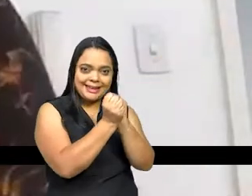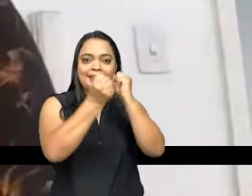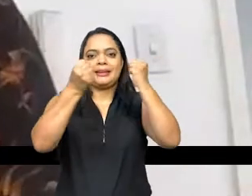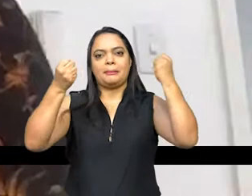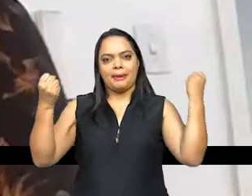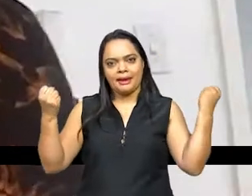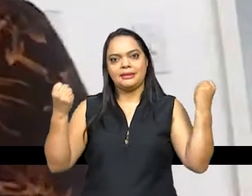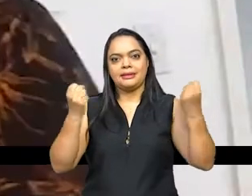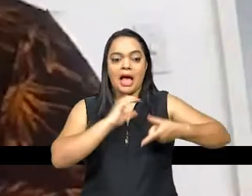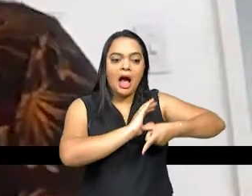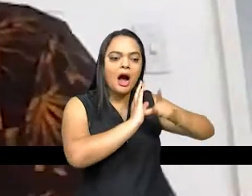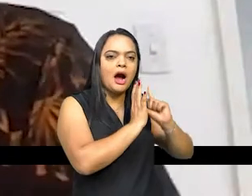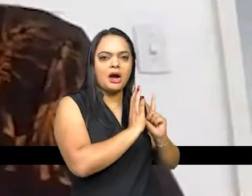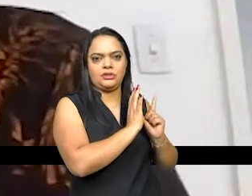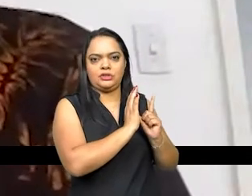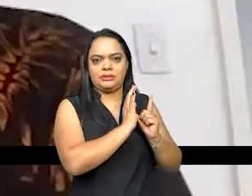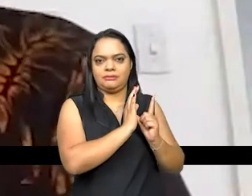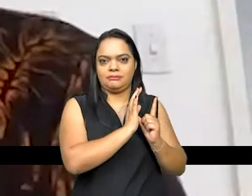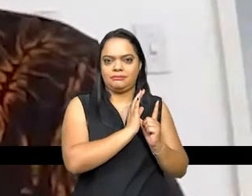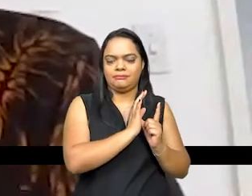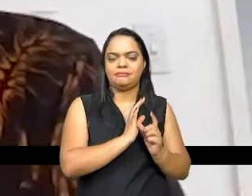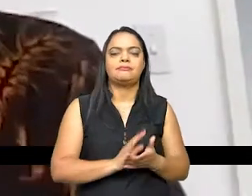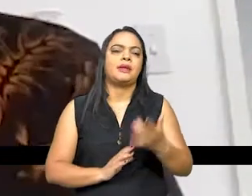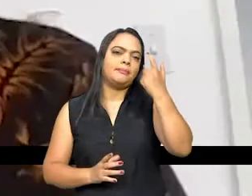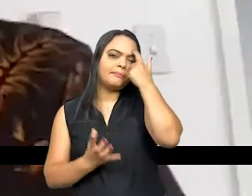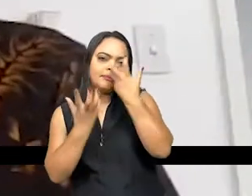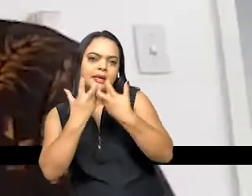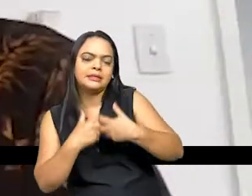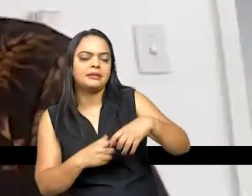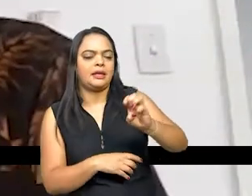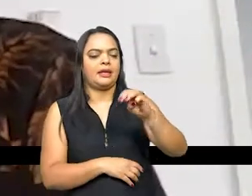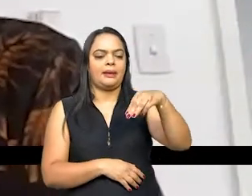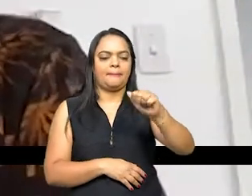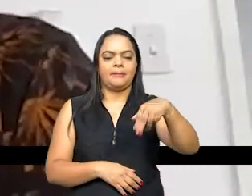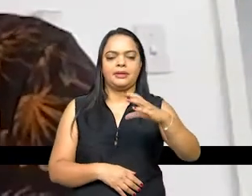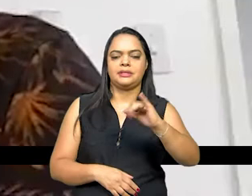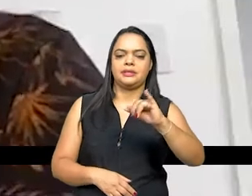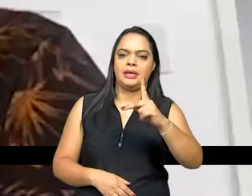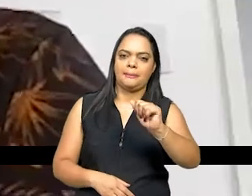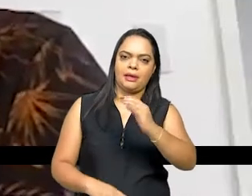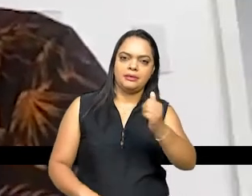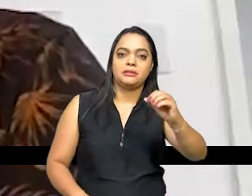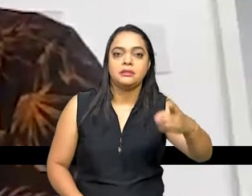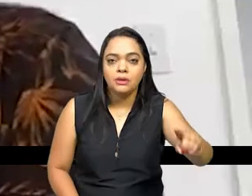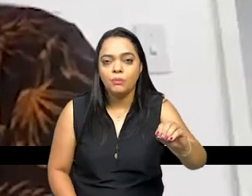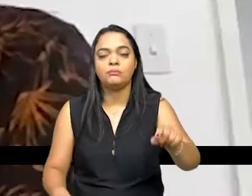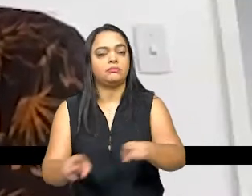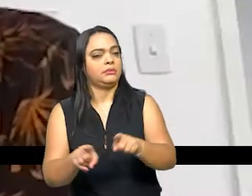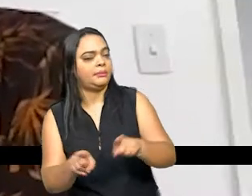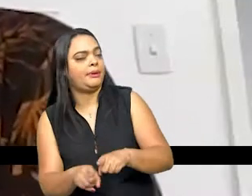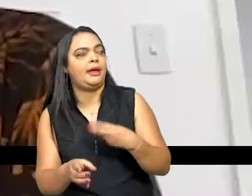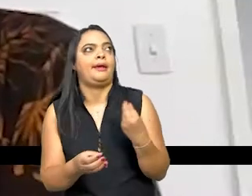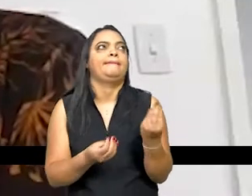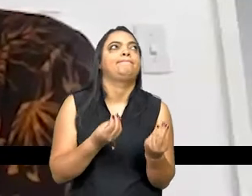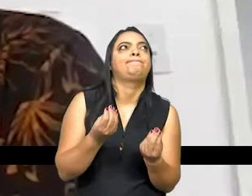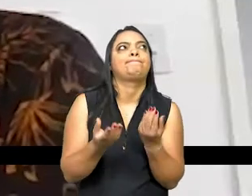havia escravidão. Então, pensar os processos de emancipação, pensar as cartas, os